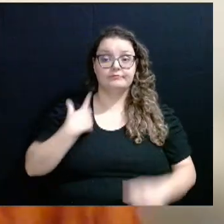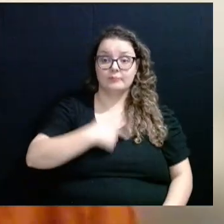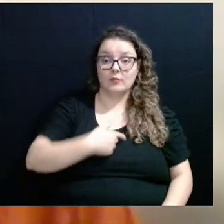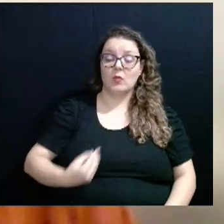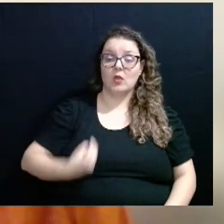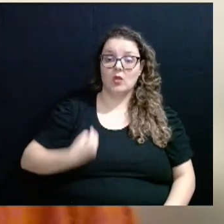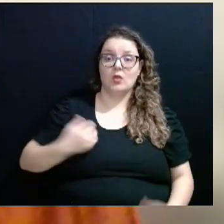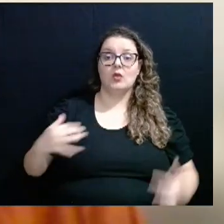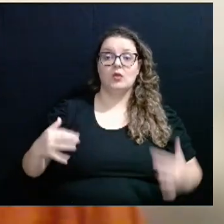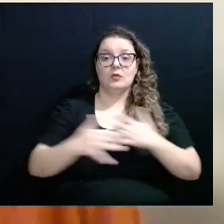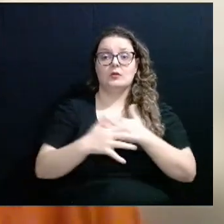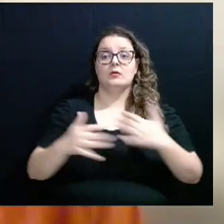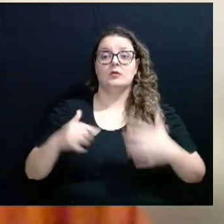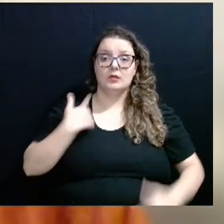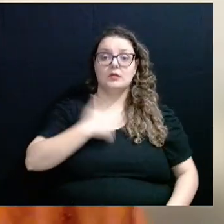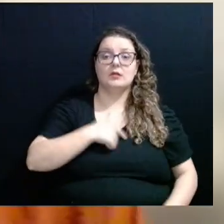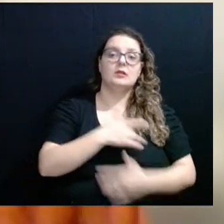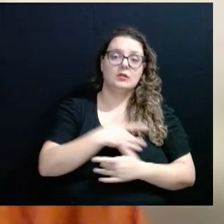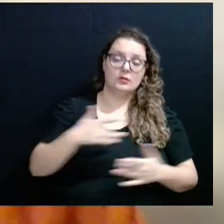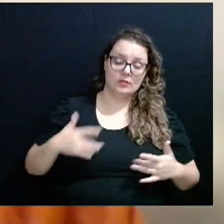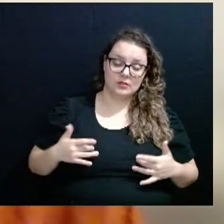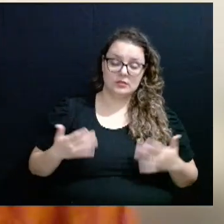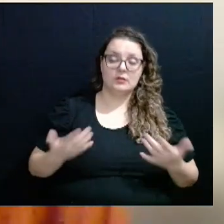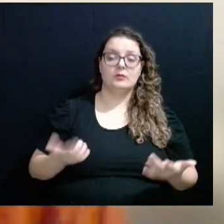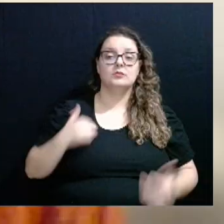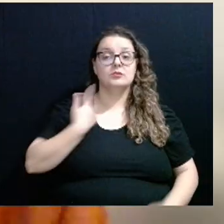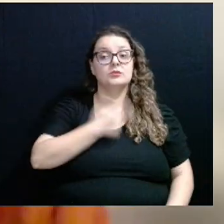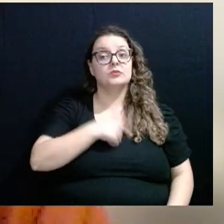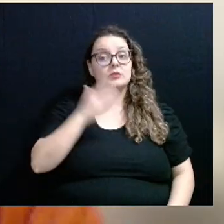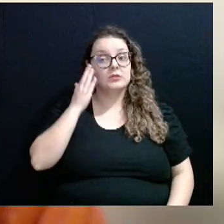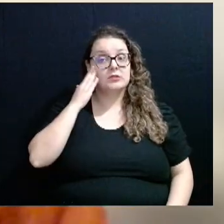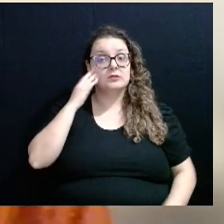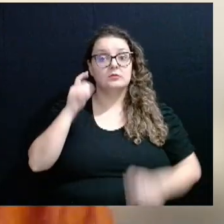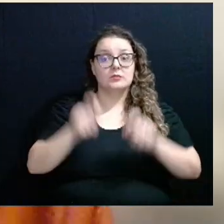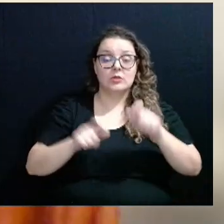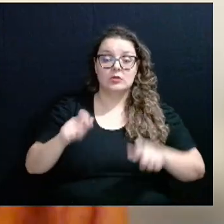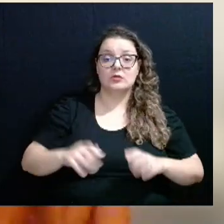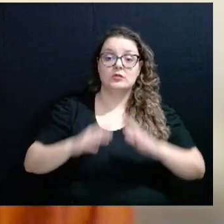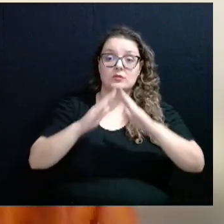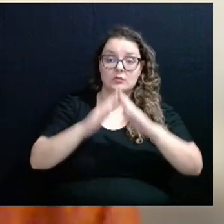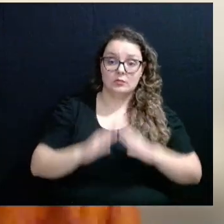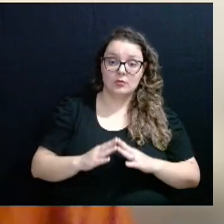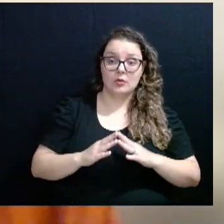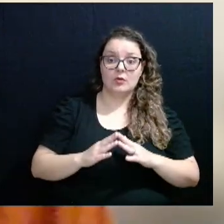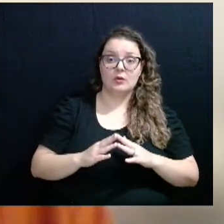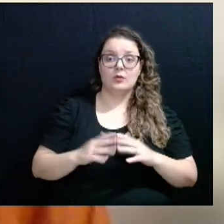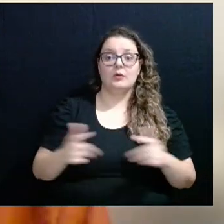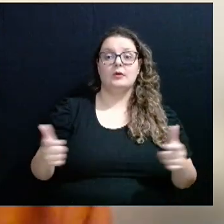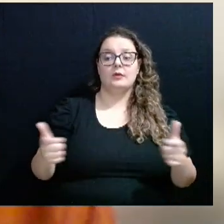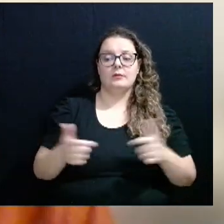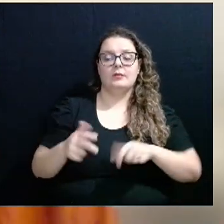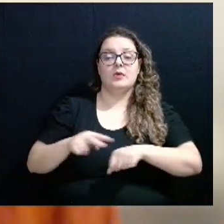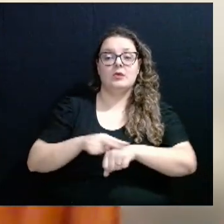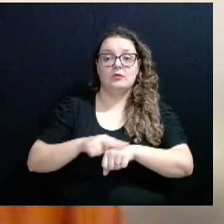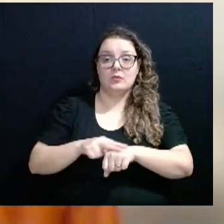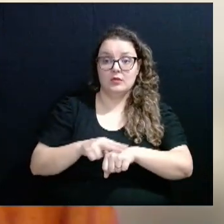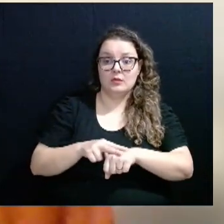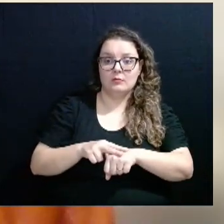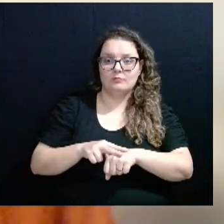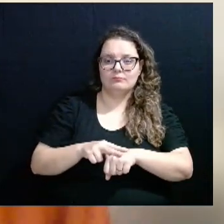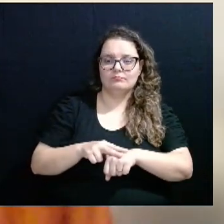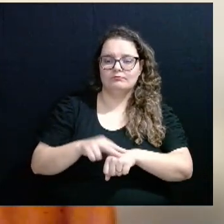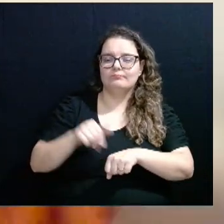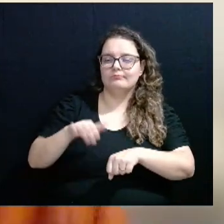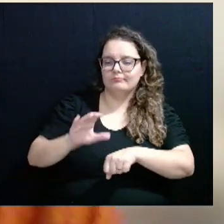e na nossa saúde. A gente sabe que pessoas que moram em áreas menos verdes, mais cinzas, estão sujeitas a